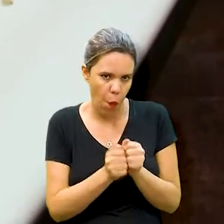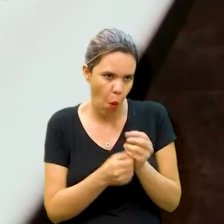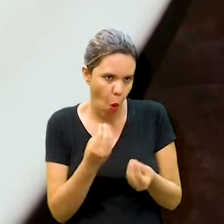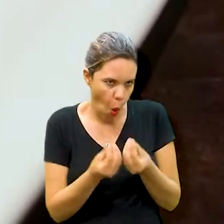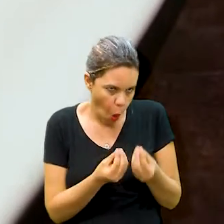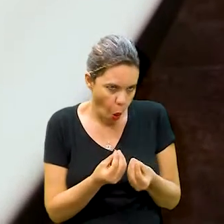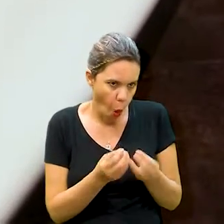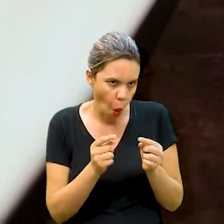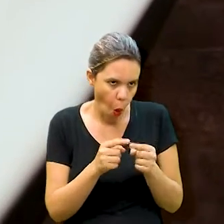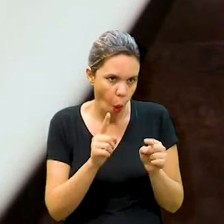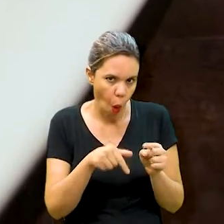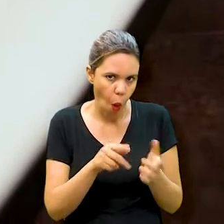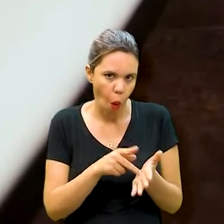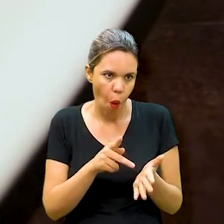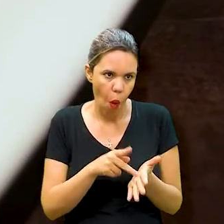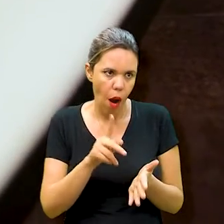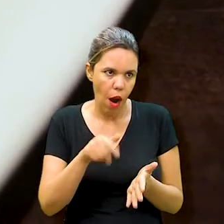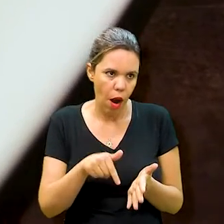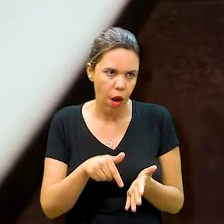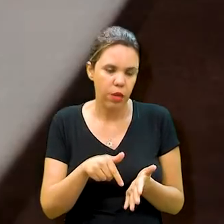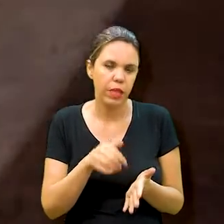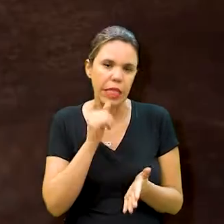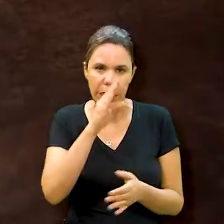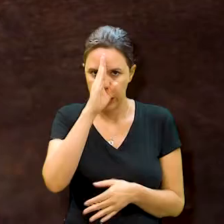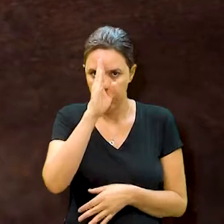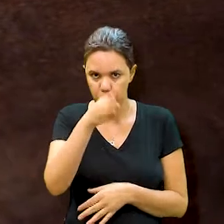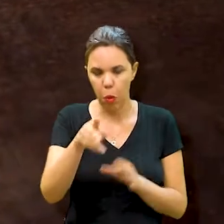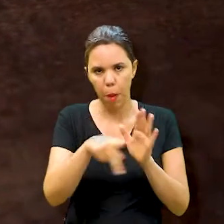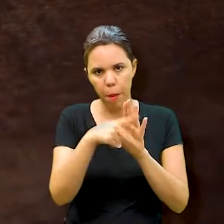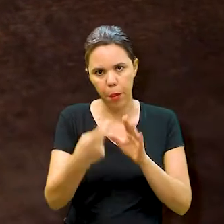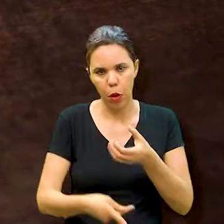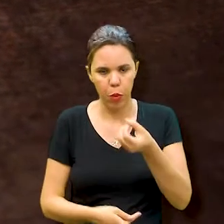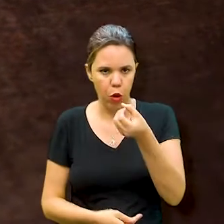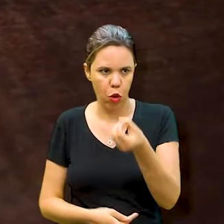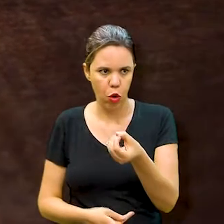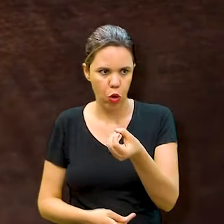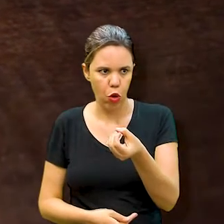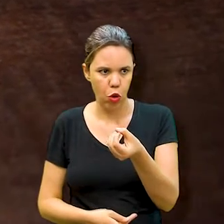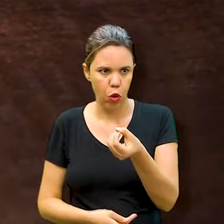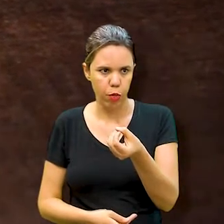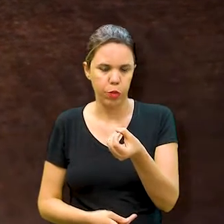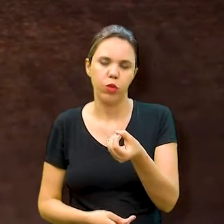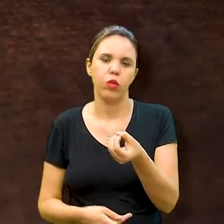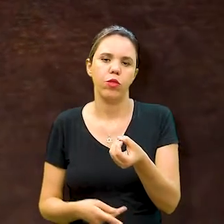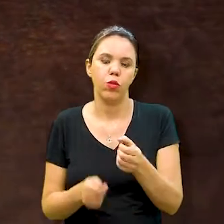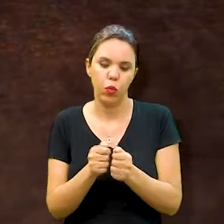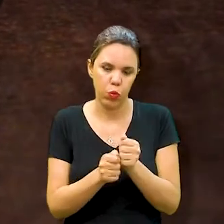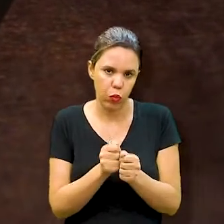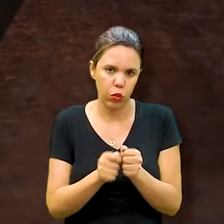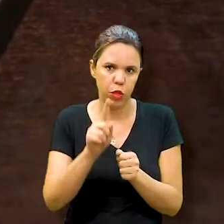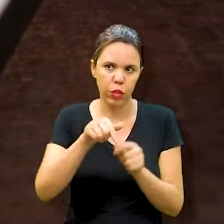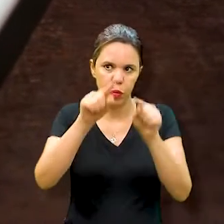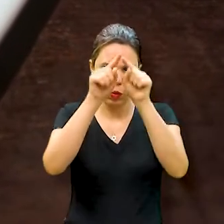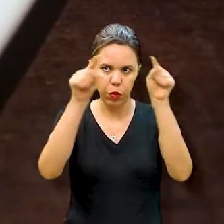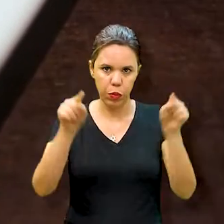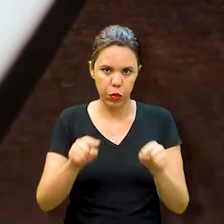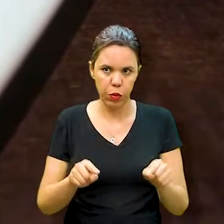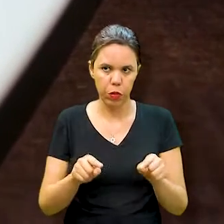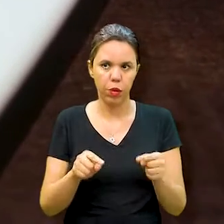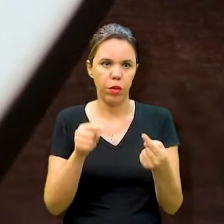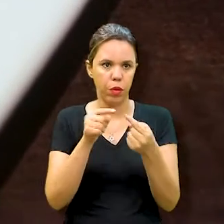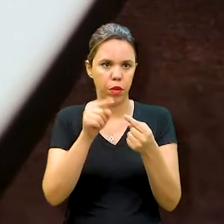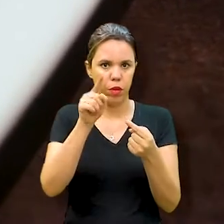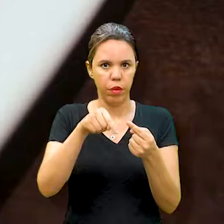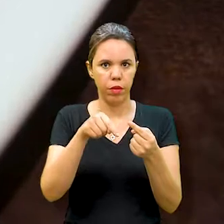Arroz Esse é o correto aqui na verdade seria o coração dos oxê que é o arroz e o salão e